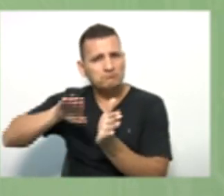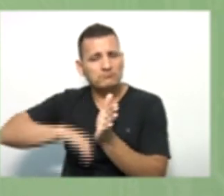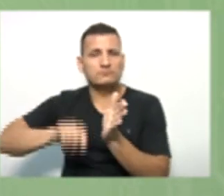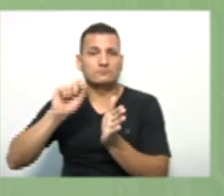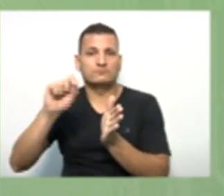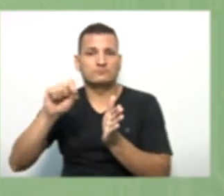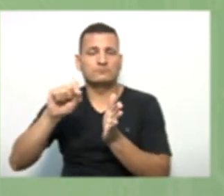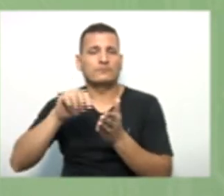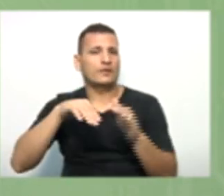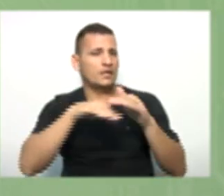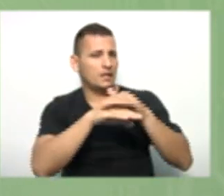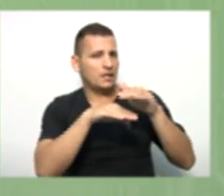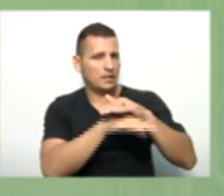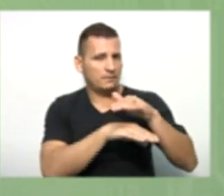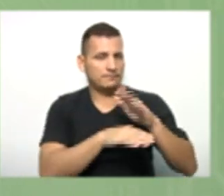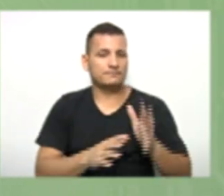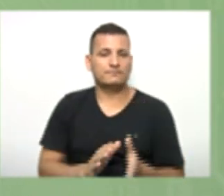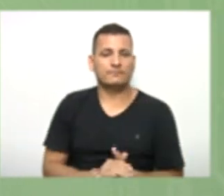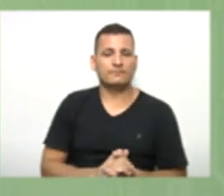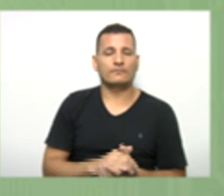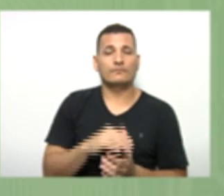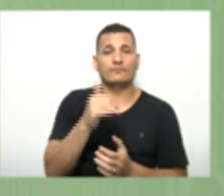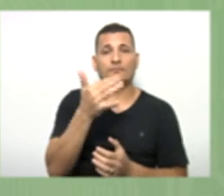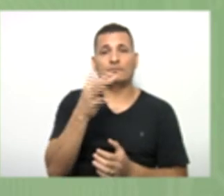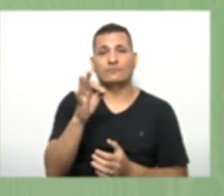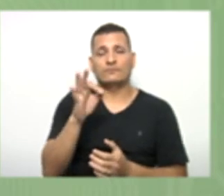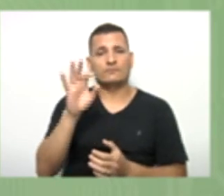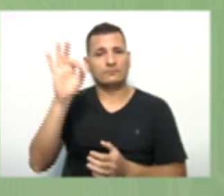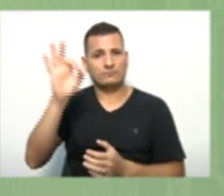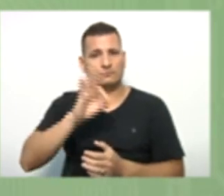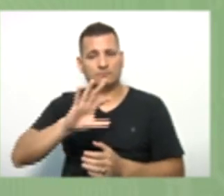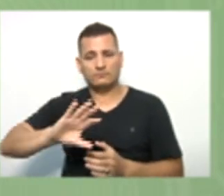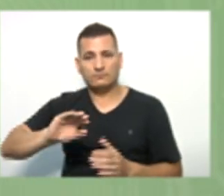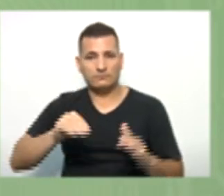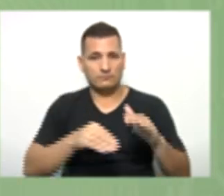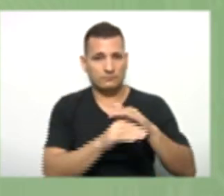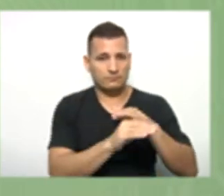seguintes reservas: 10% para a reserva legal,